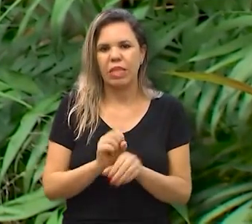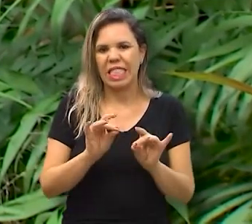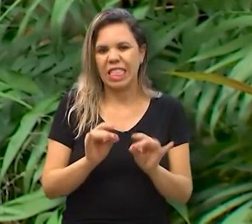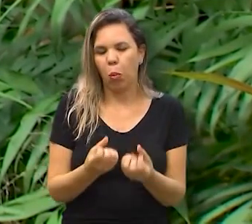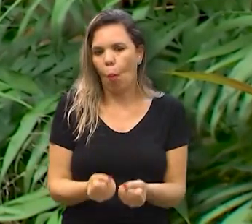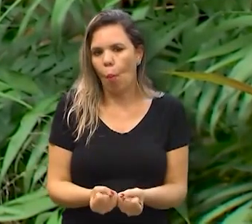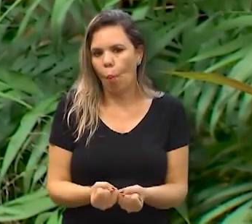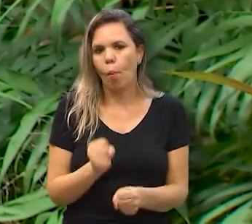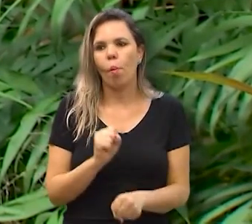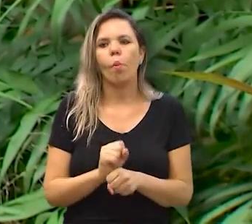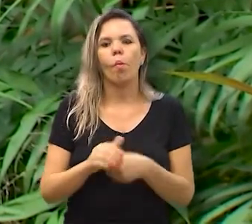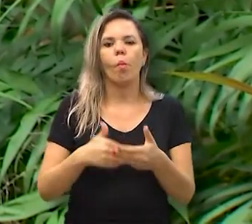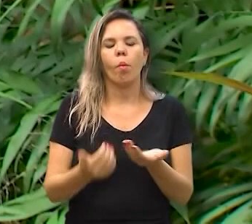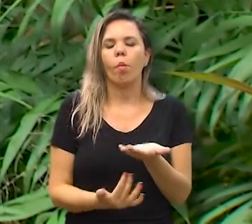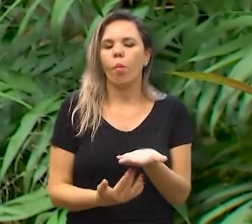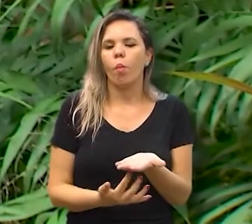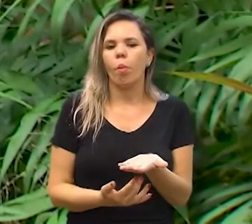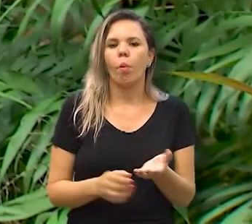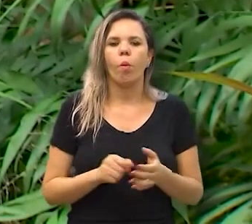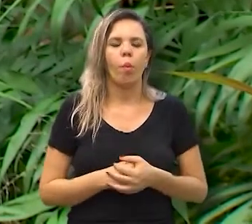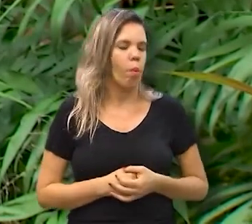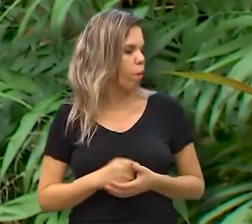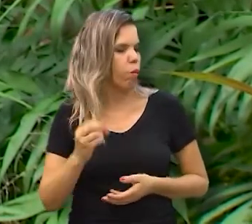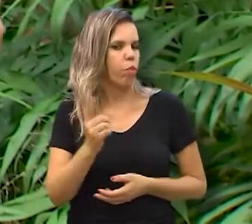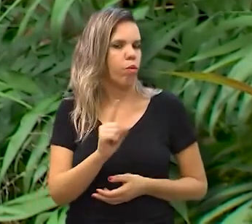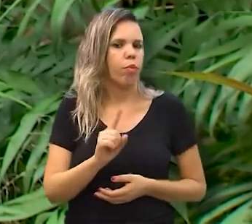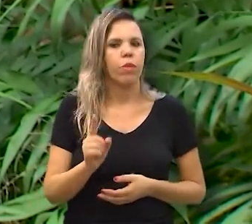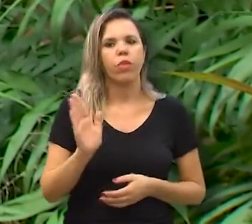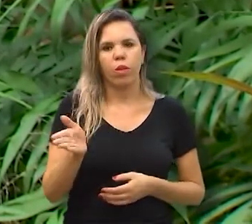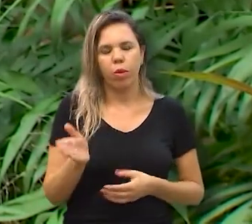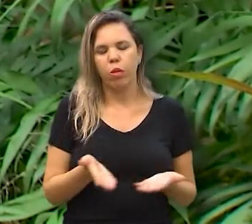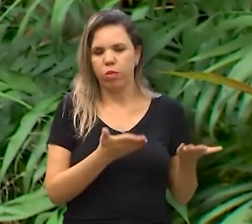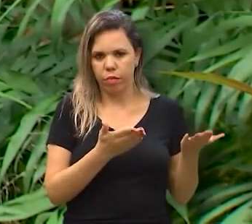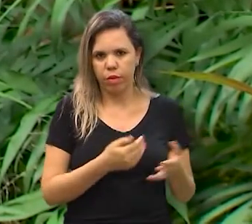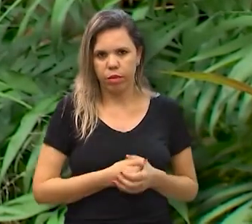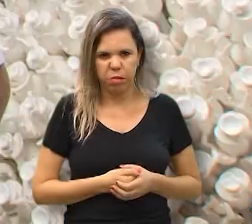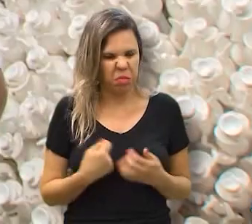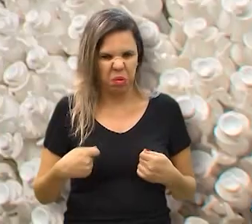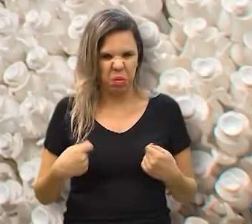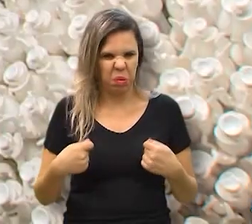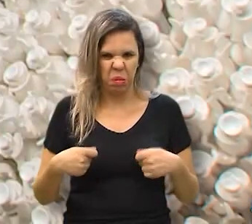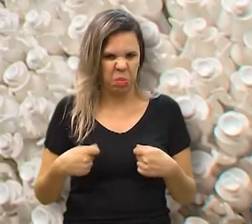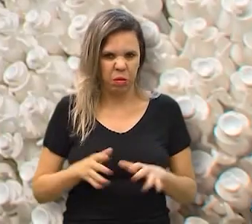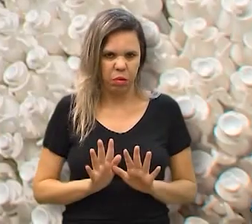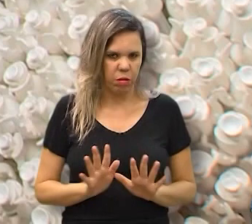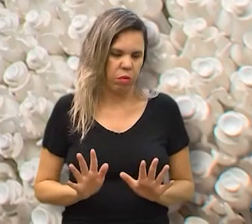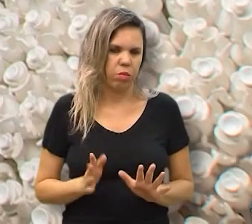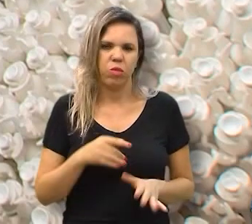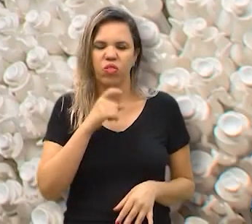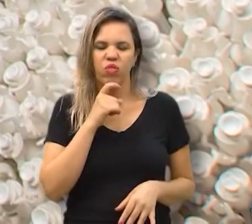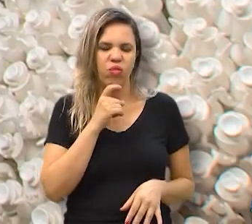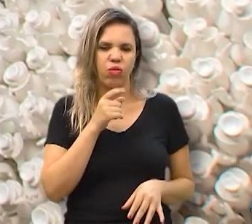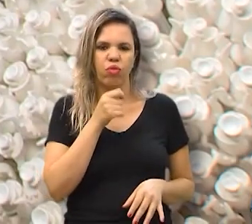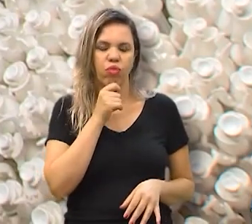Espera secar por um tempo até levar para a frigideira, né? Ou não? Ou já pode levar direto? Não precisa. O ideal é dar esse choque térmico para